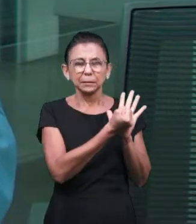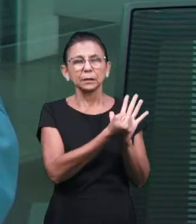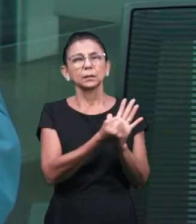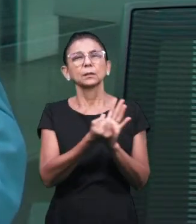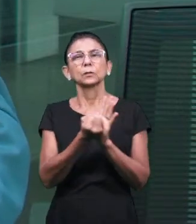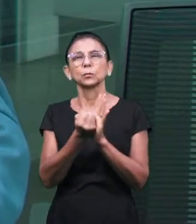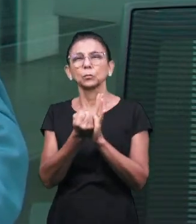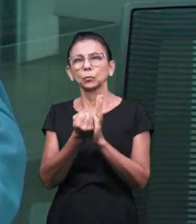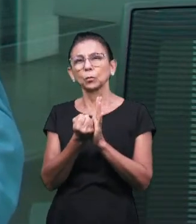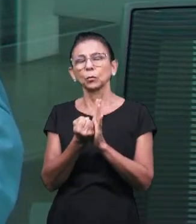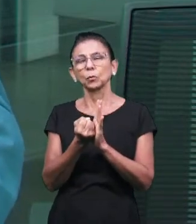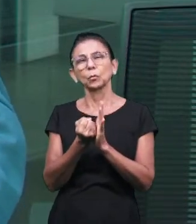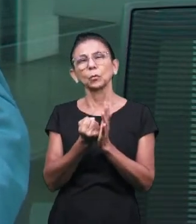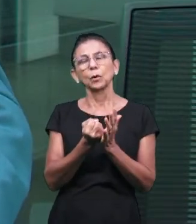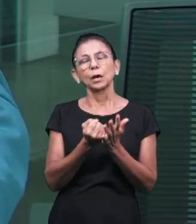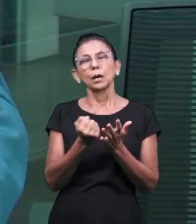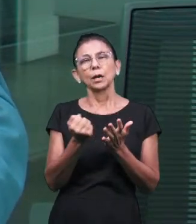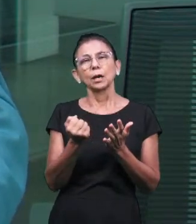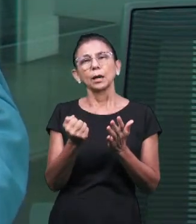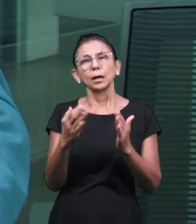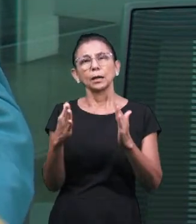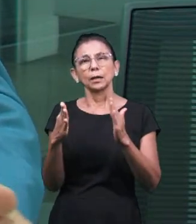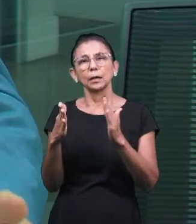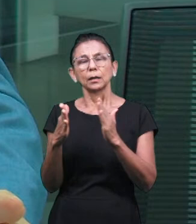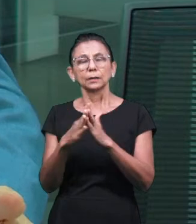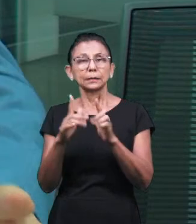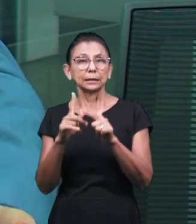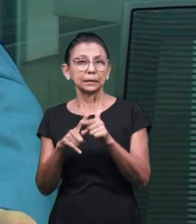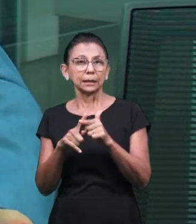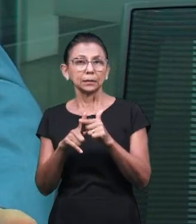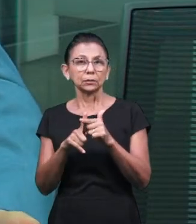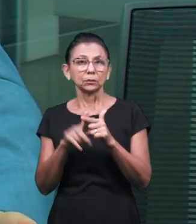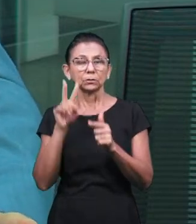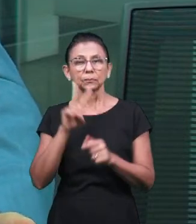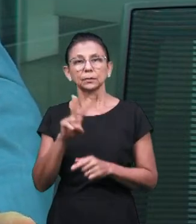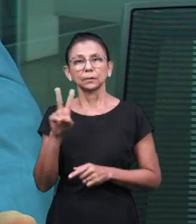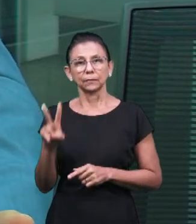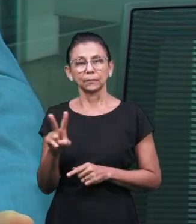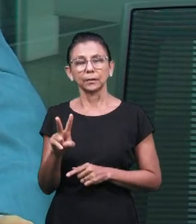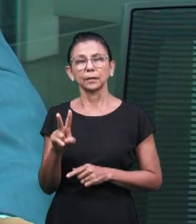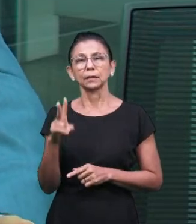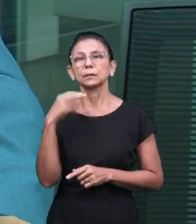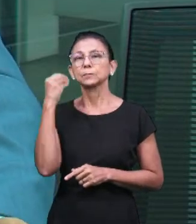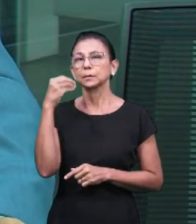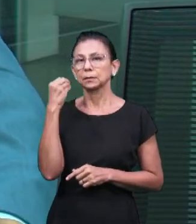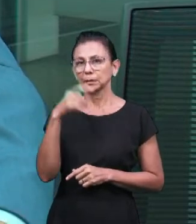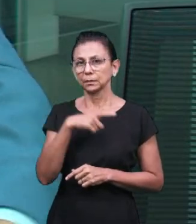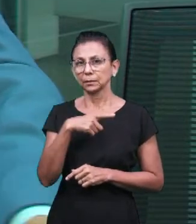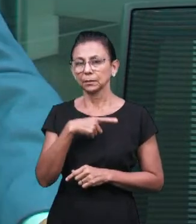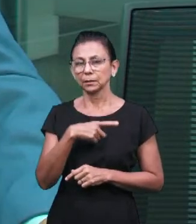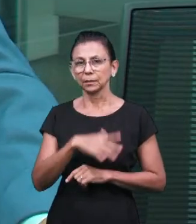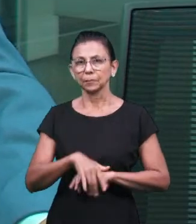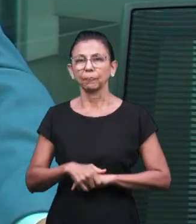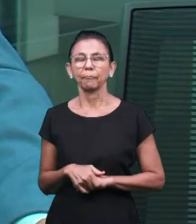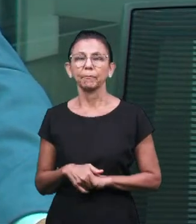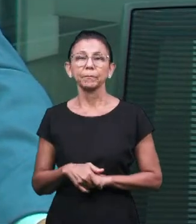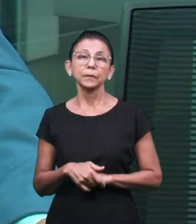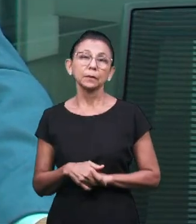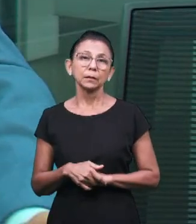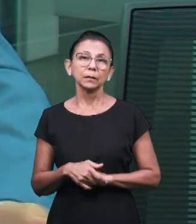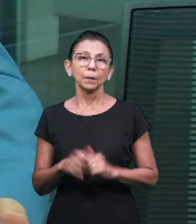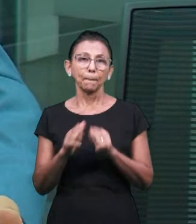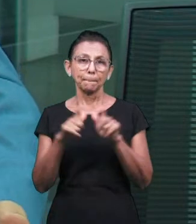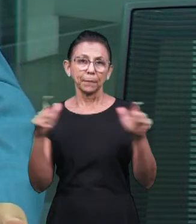1, por exemplo, foi uma experiência disso, porque as mulheres faziam parte do grupo, 70% do grupo de intercessão